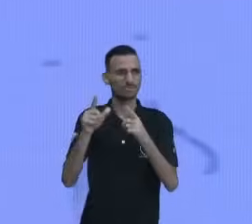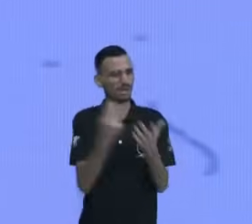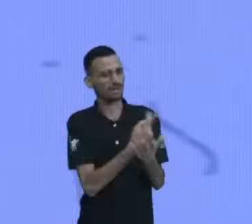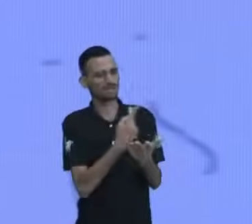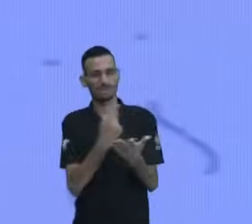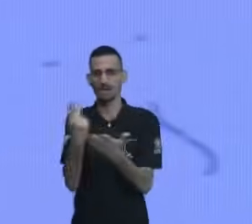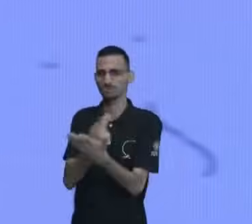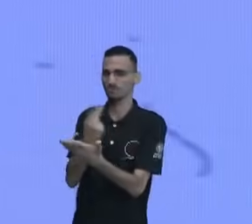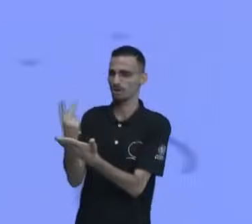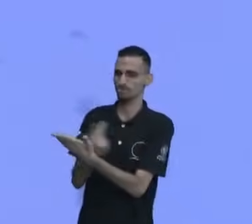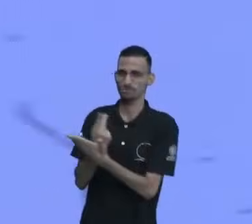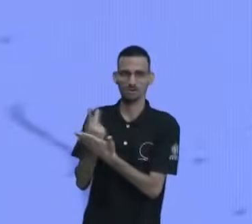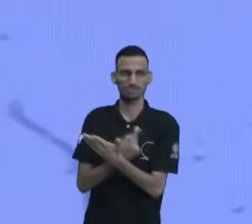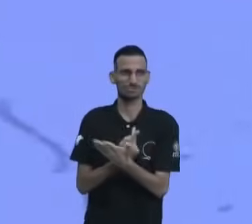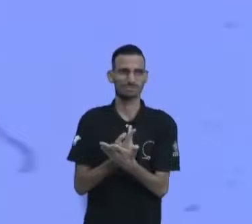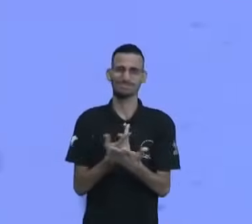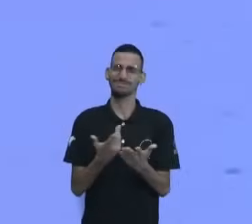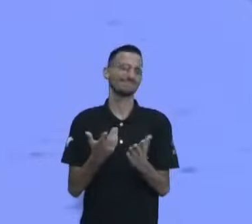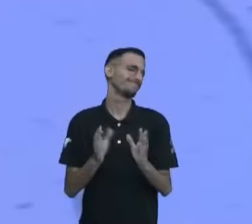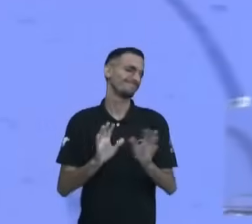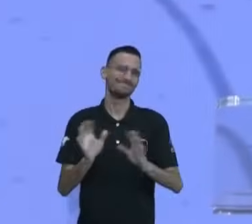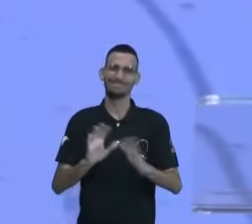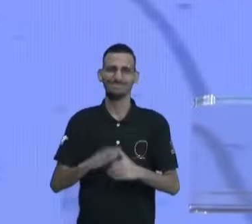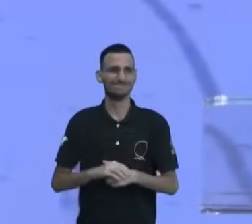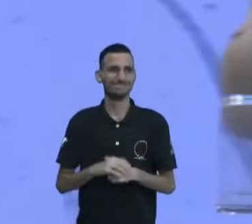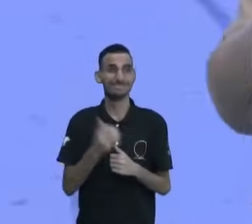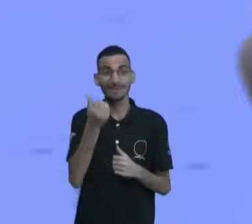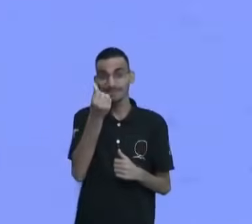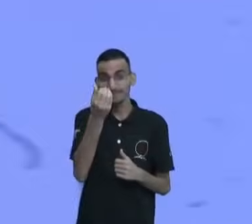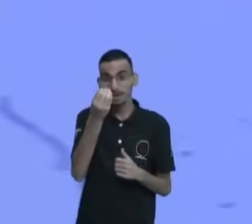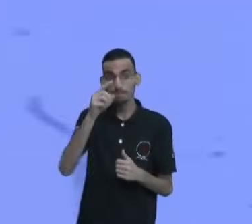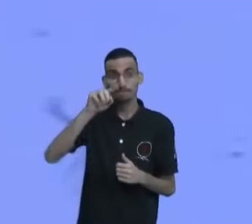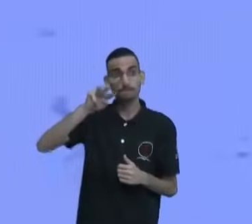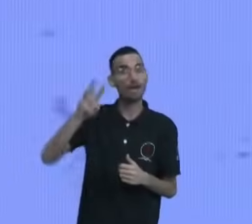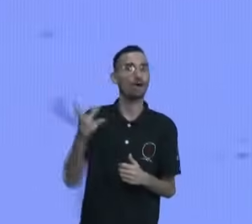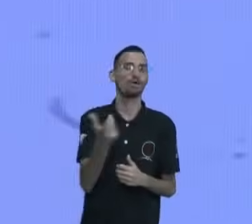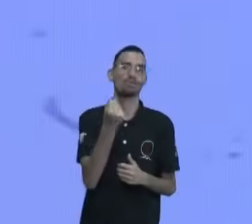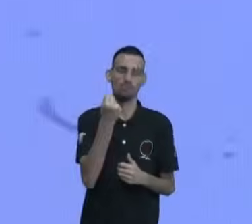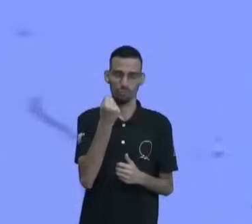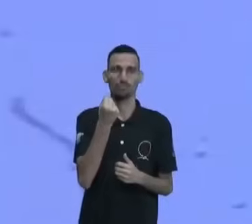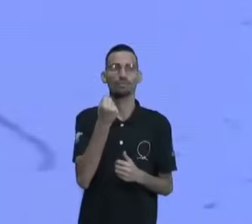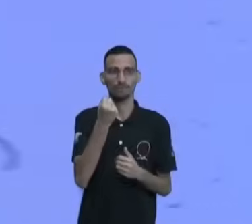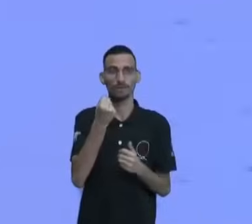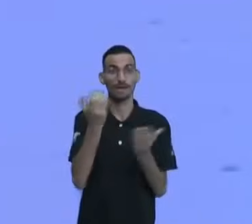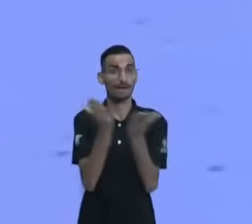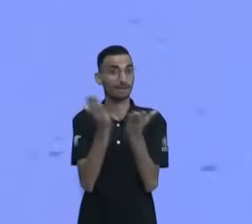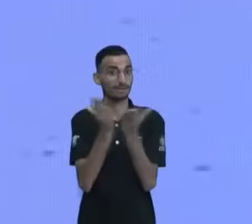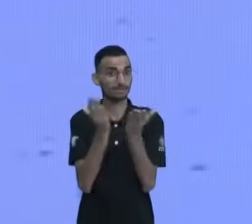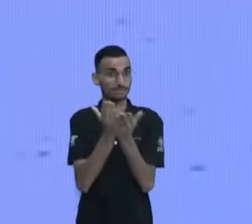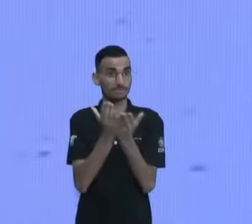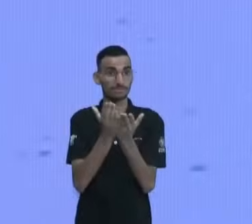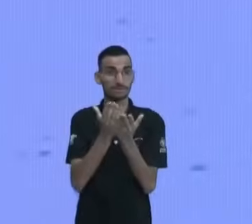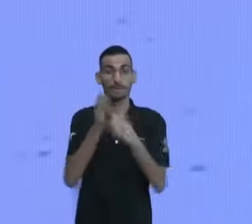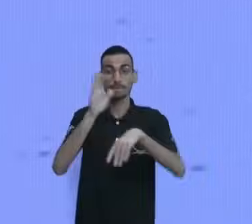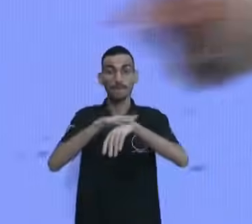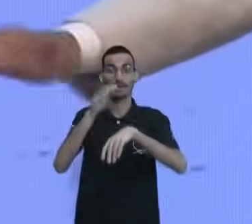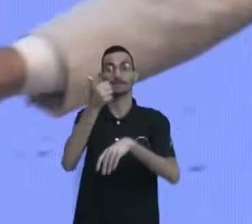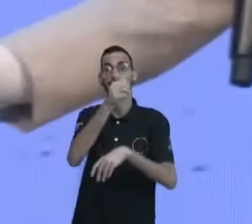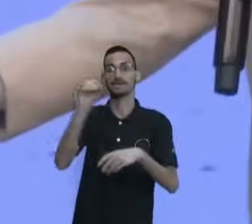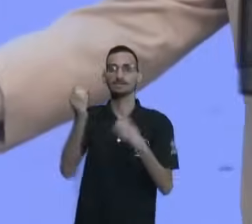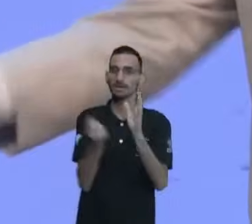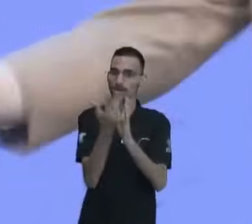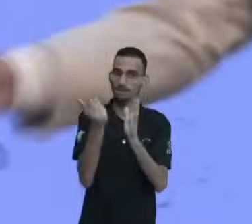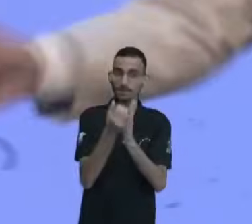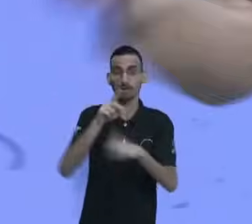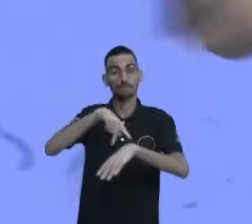errada 60 milhões de crentes mais de 100 anos de evangelho nesse país que eu não sou digno nem